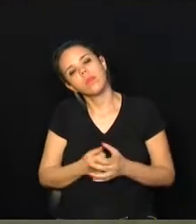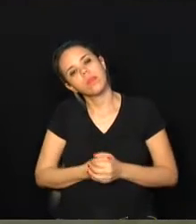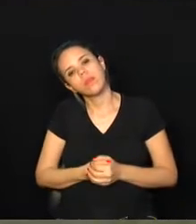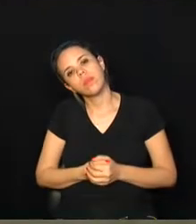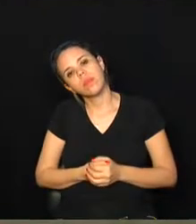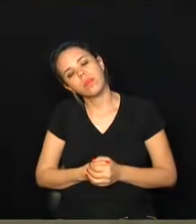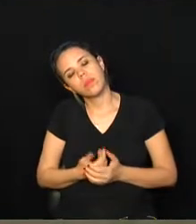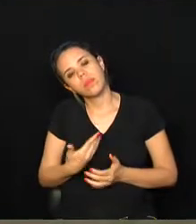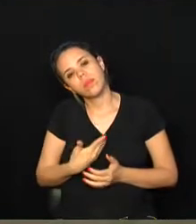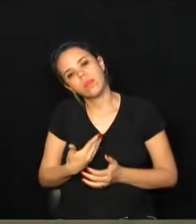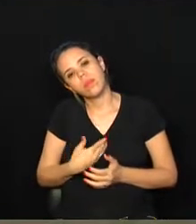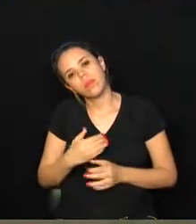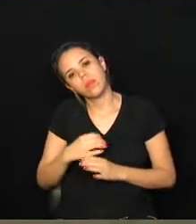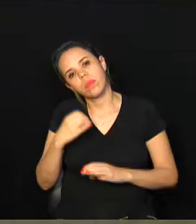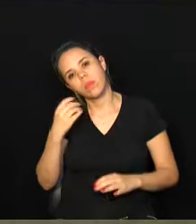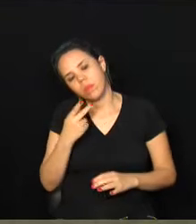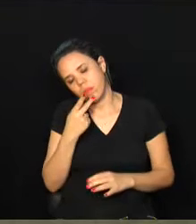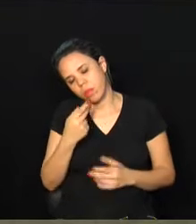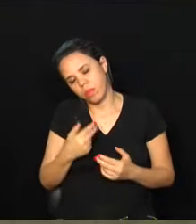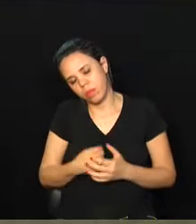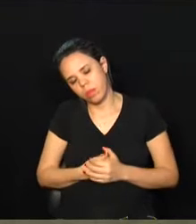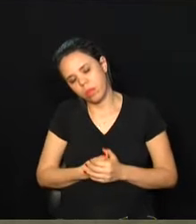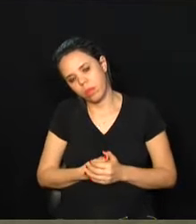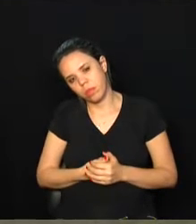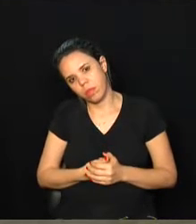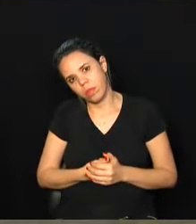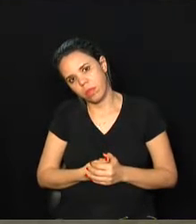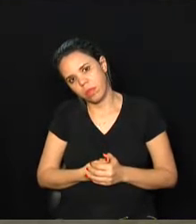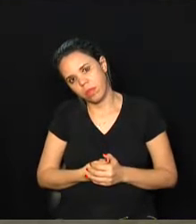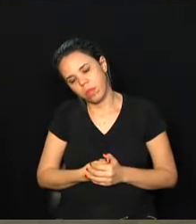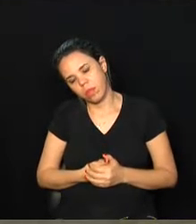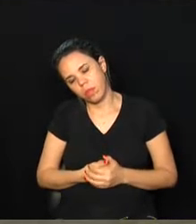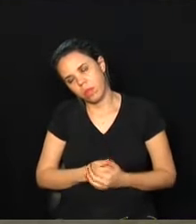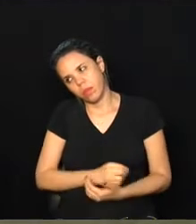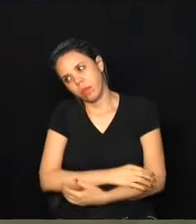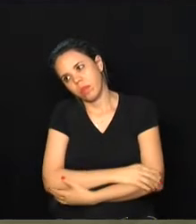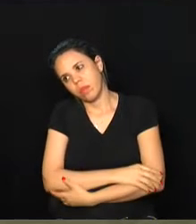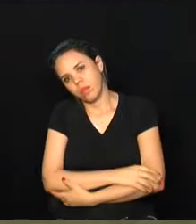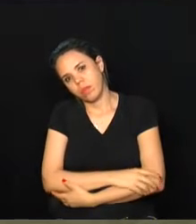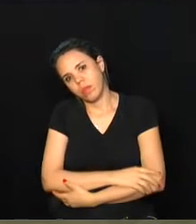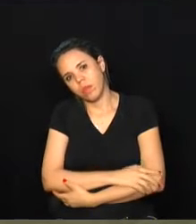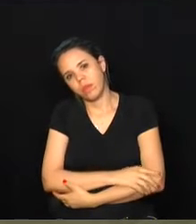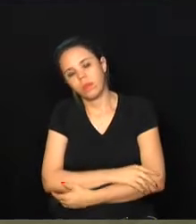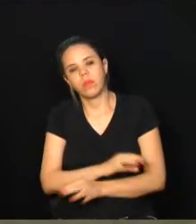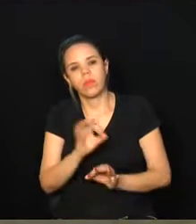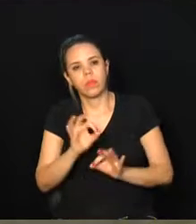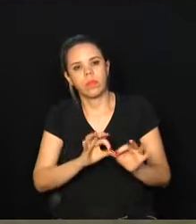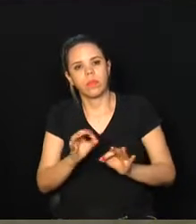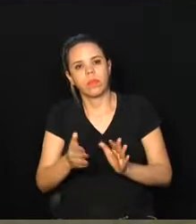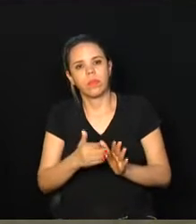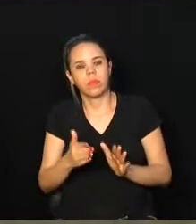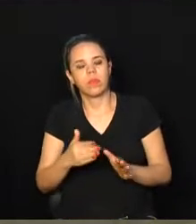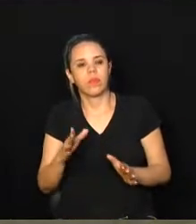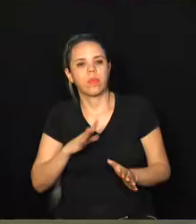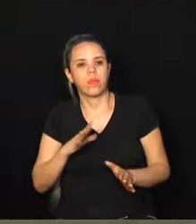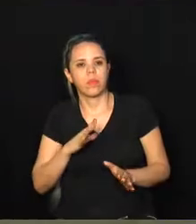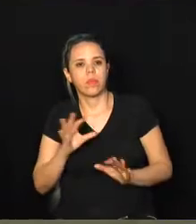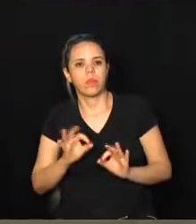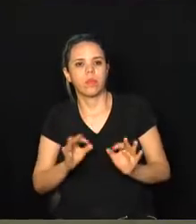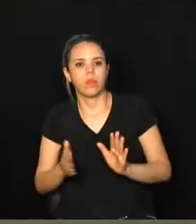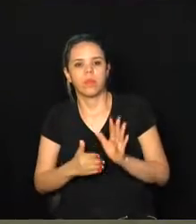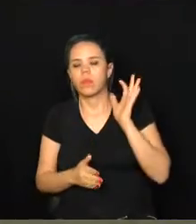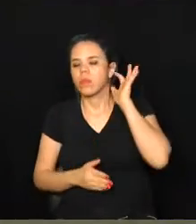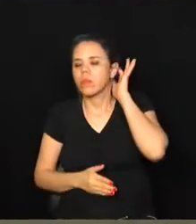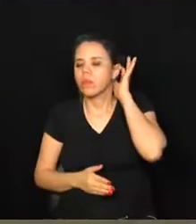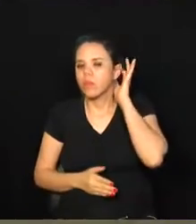no colega engenheiro que falou sobre a produção da cidade. A cidade é produzida a